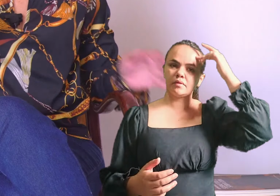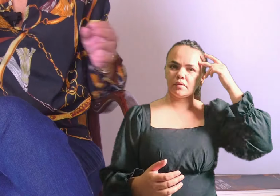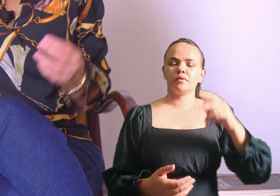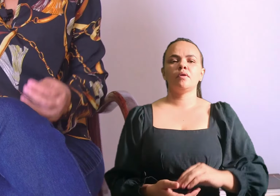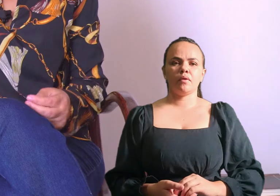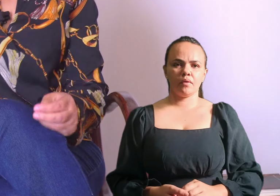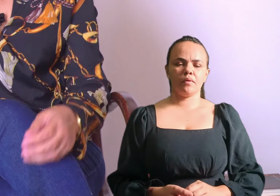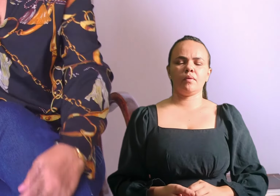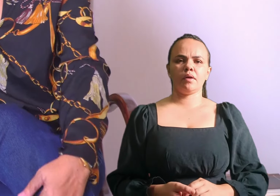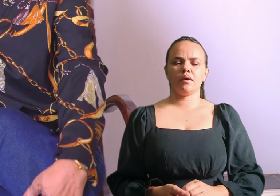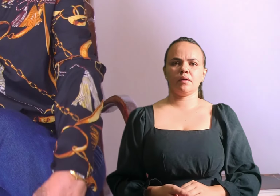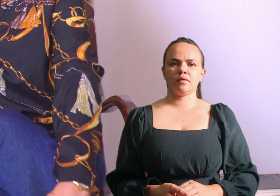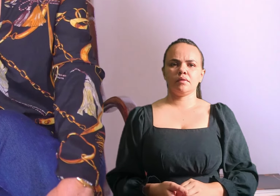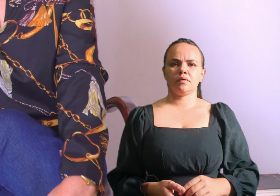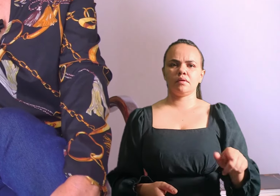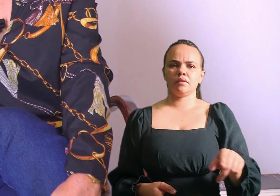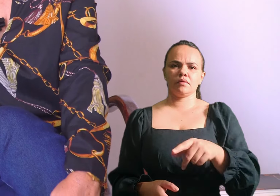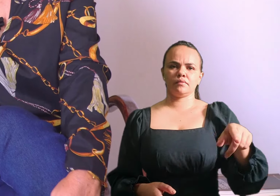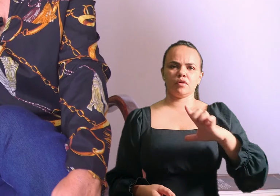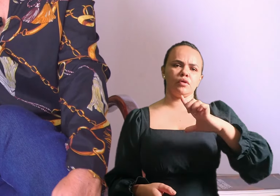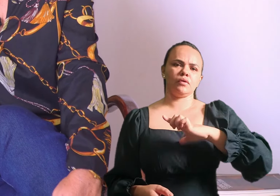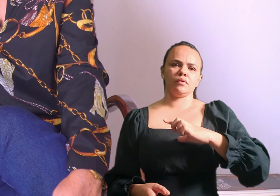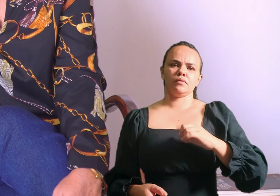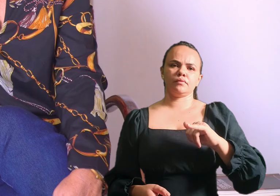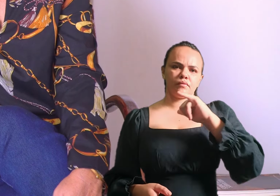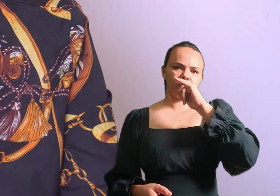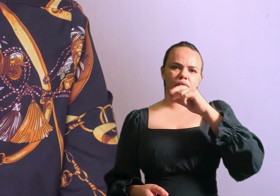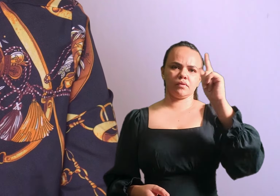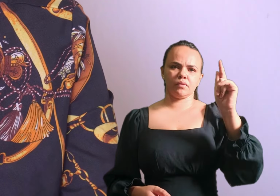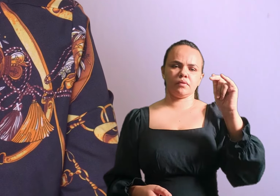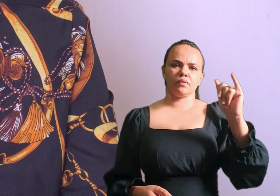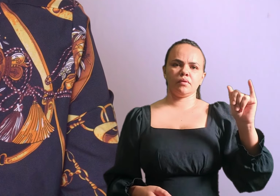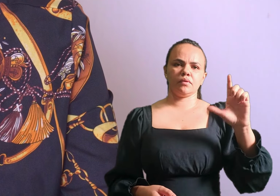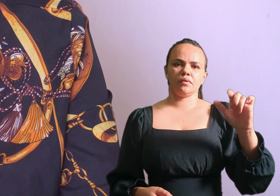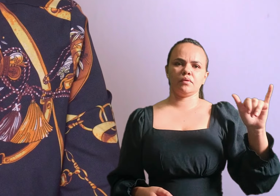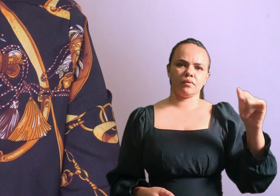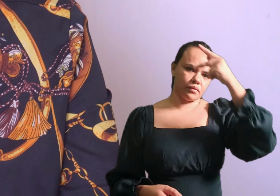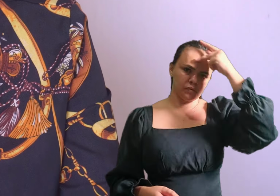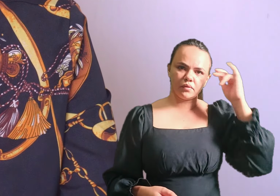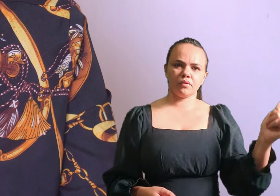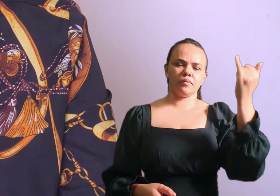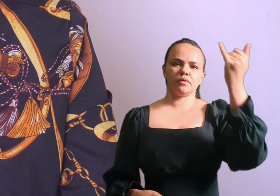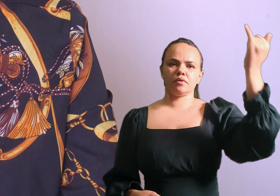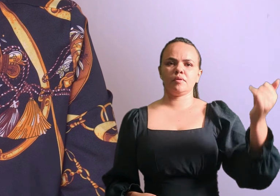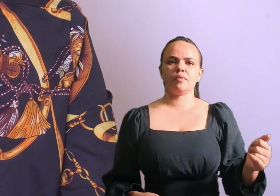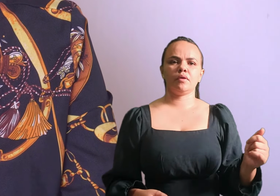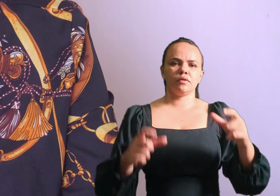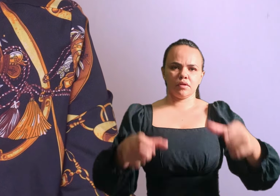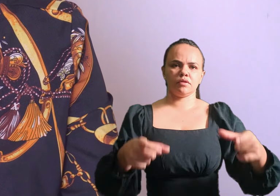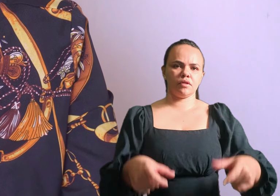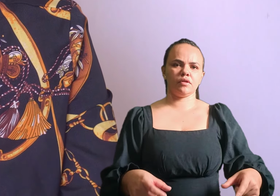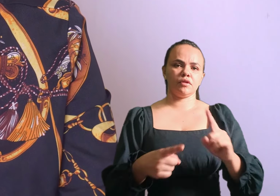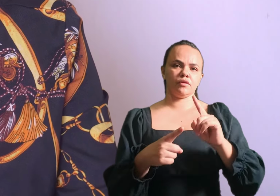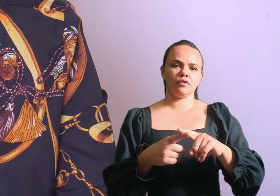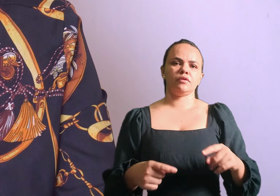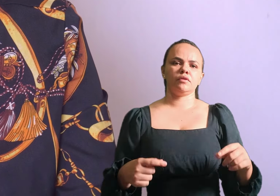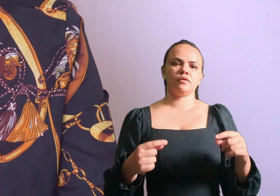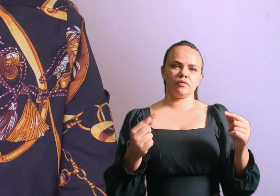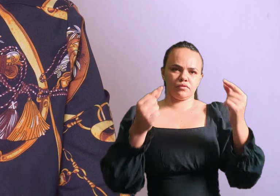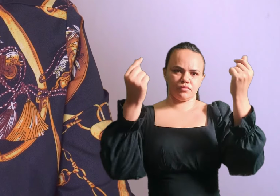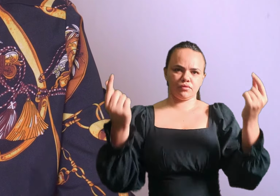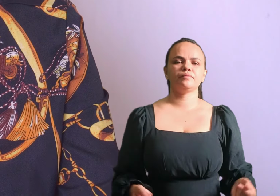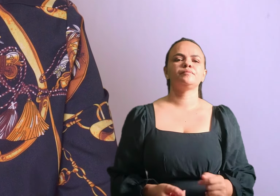sendo eleitas a condição de pessoas mais importantes daquela região devido a seu poder econômico é o caso de luí Gomes